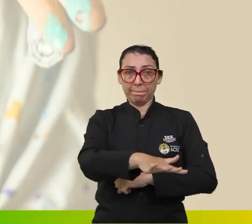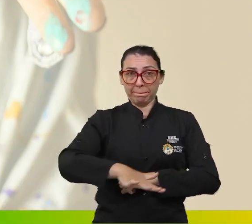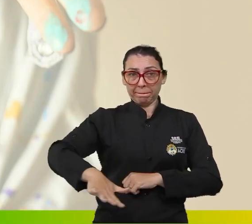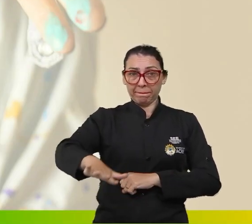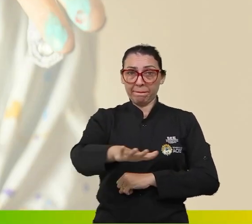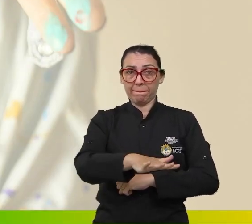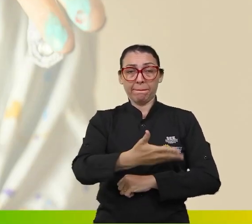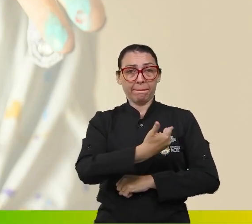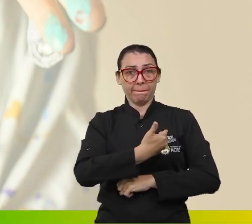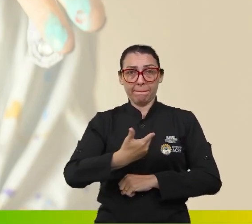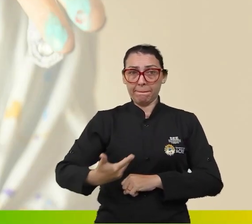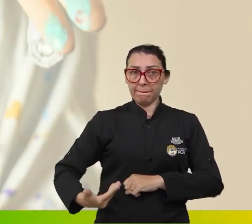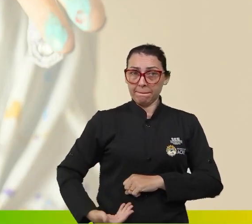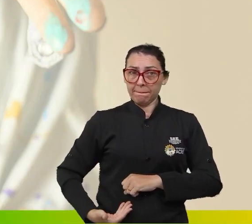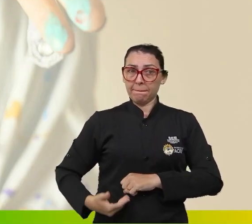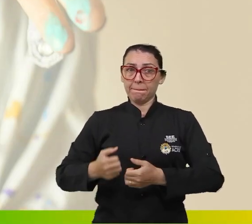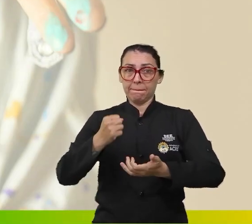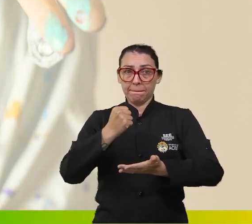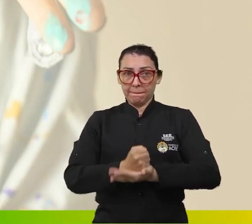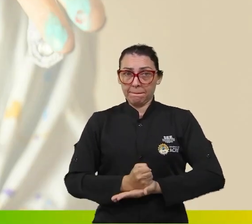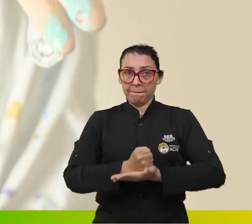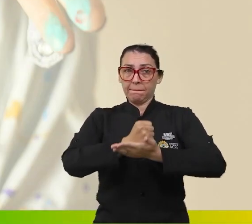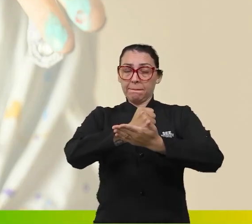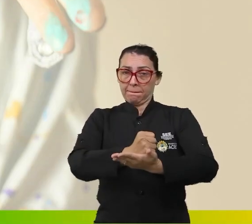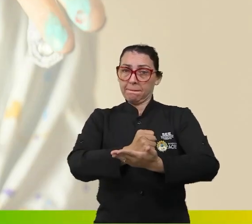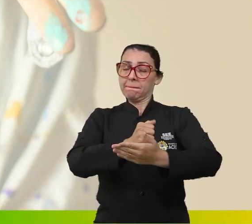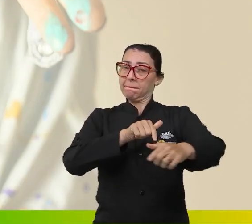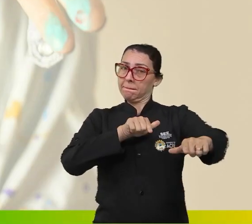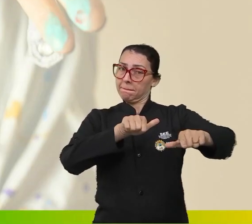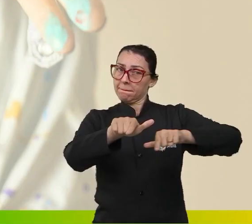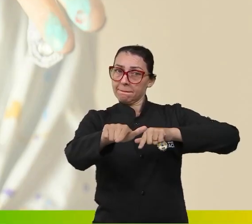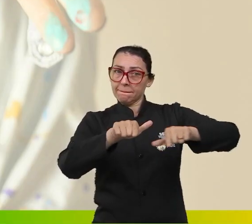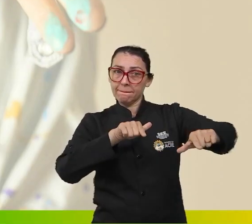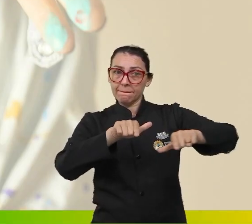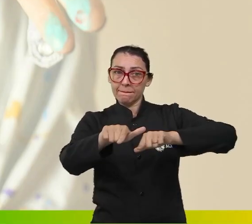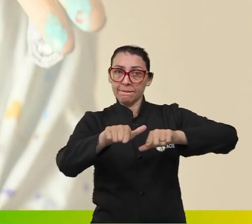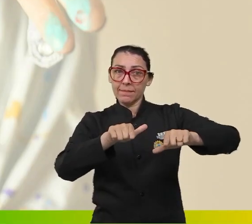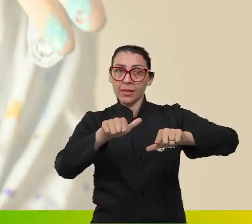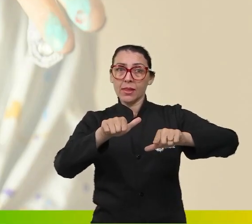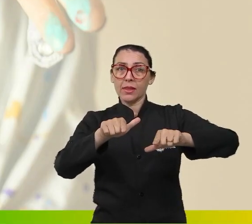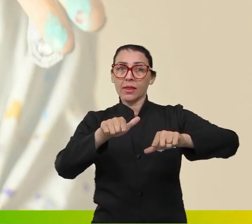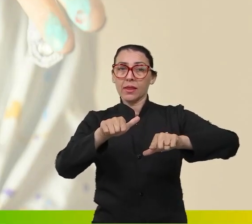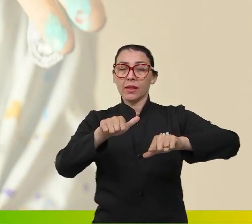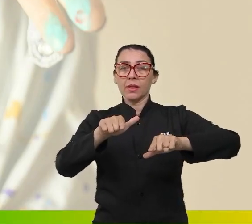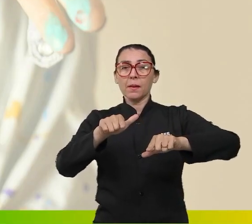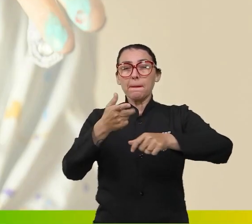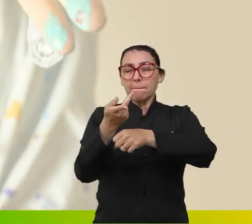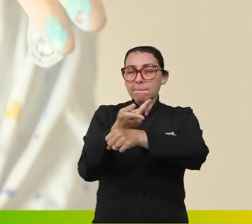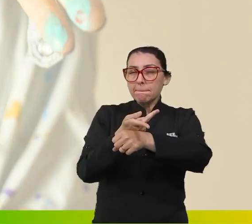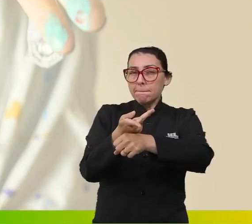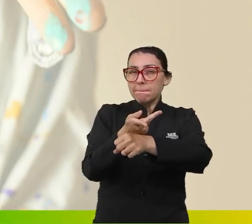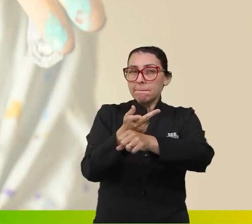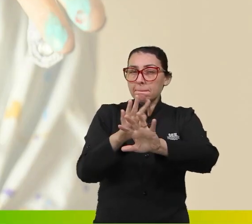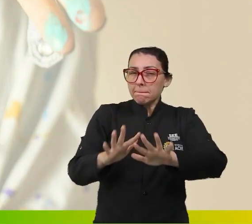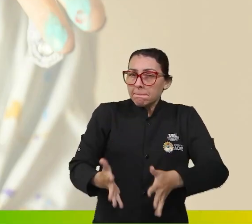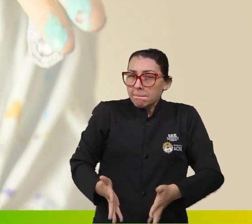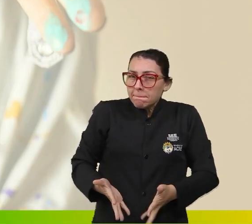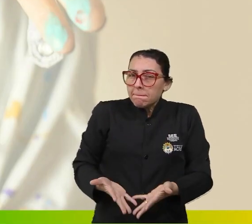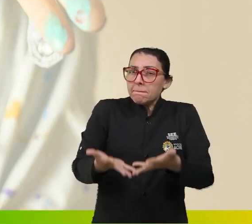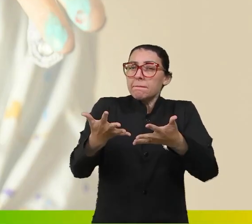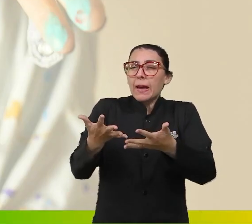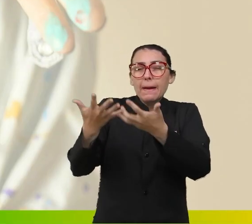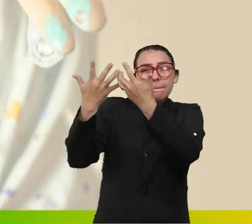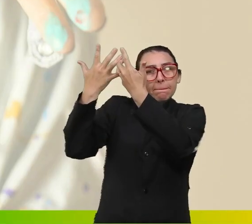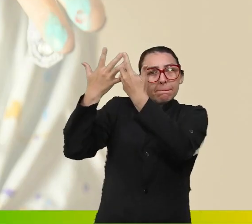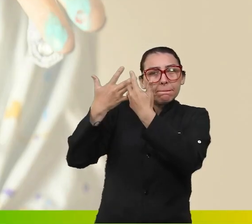comigo. O artista Eduardo Stru utiliza o espaço público como suporte para suas